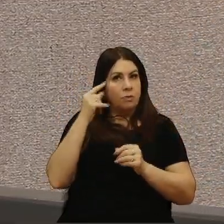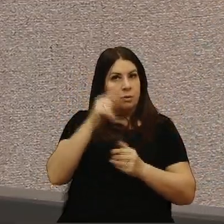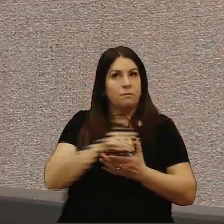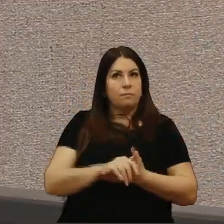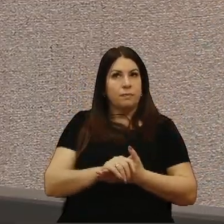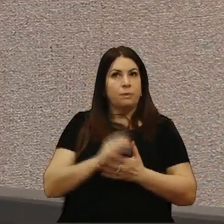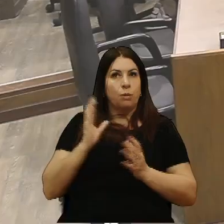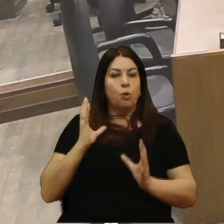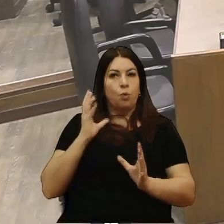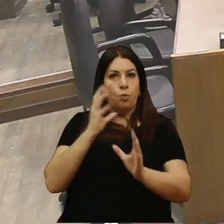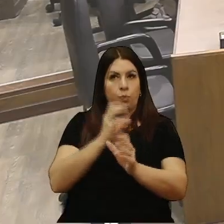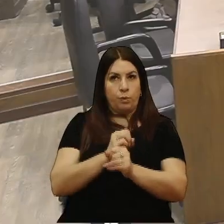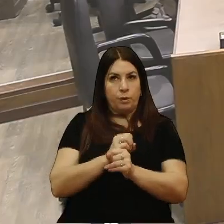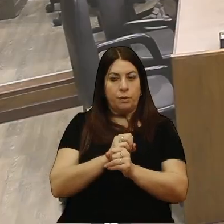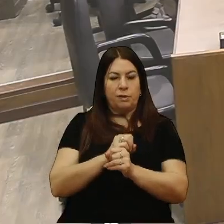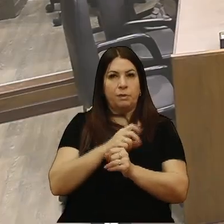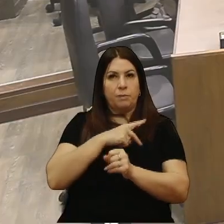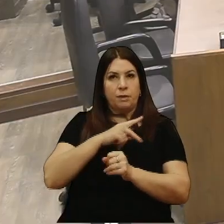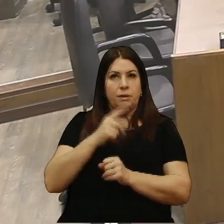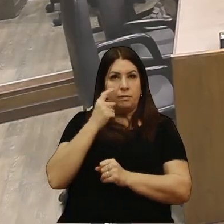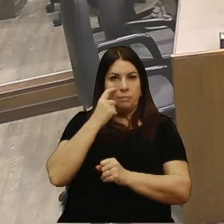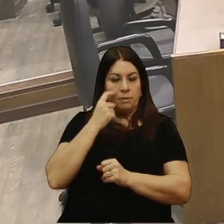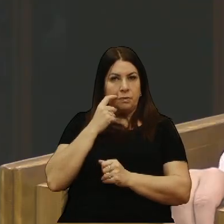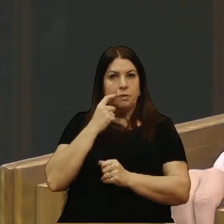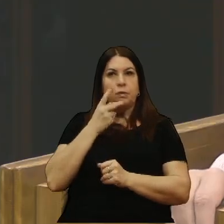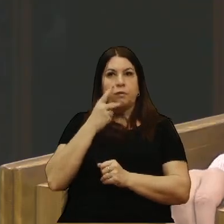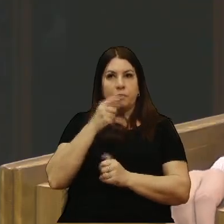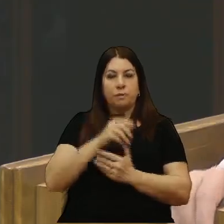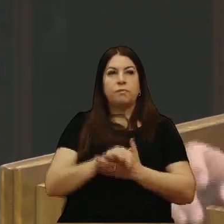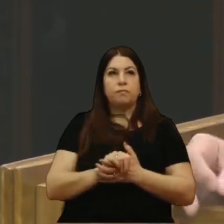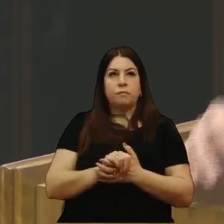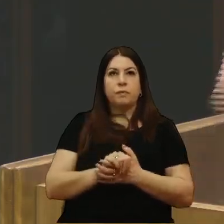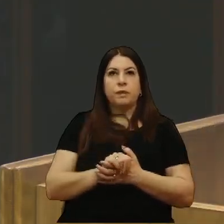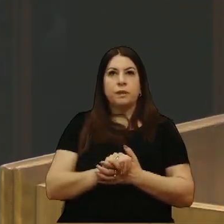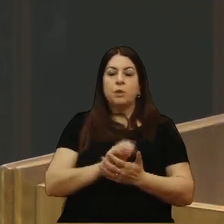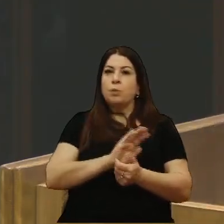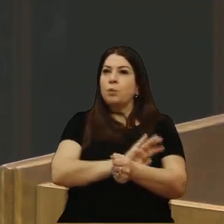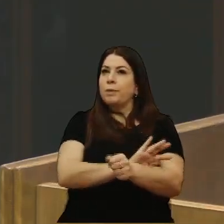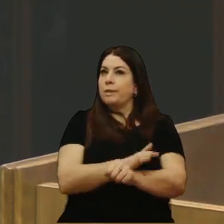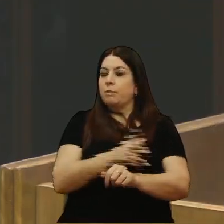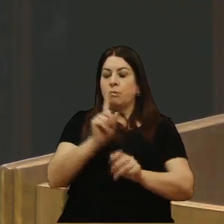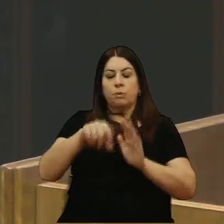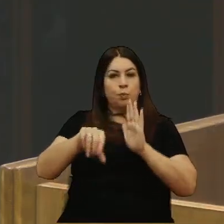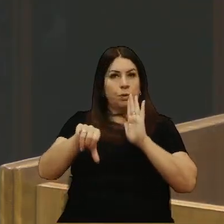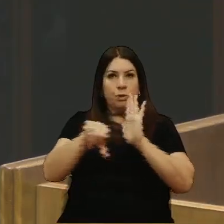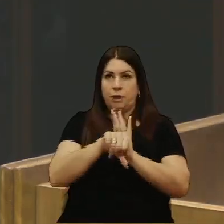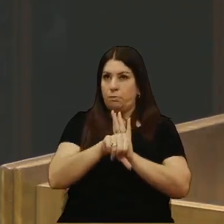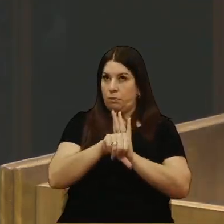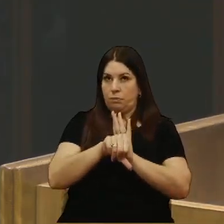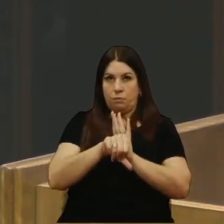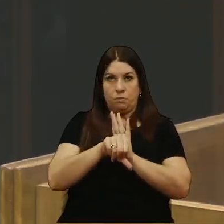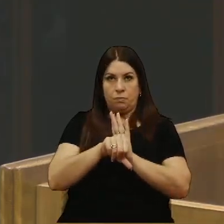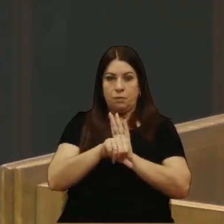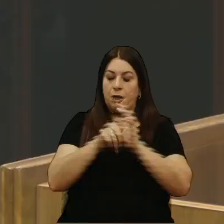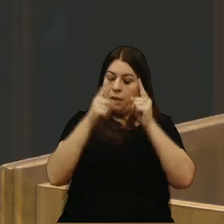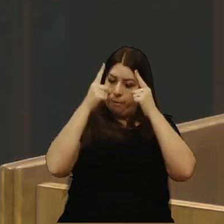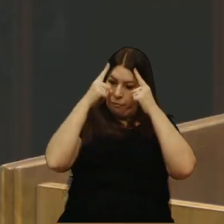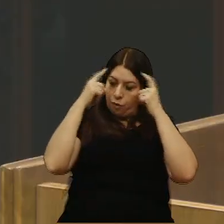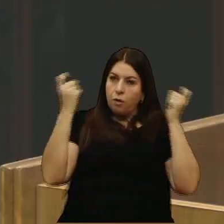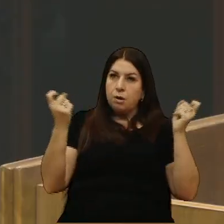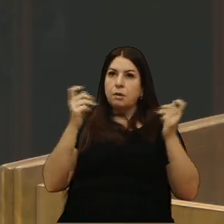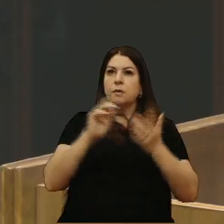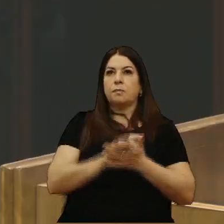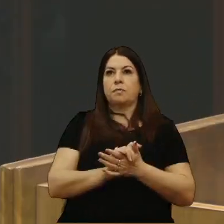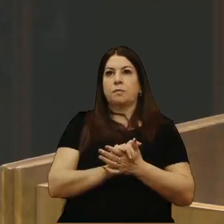Para concluir, presidente Petrini, eu quero dizer aqui que o racismo é um crime, racismo é uma violência